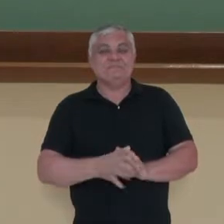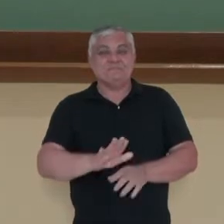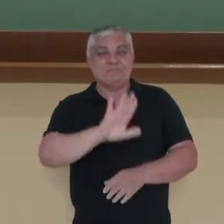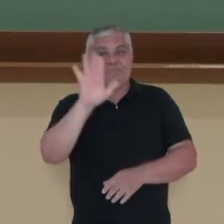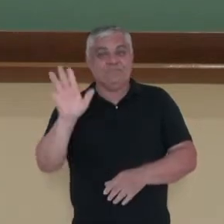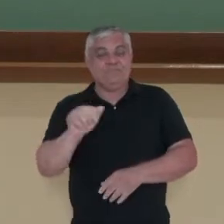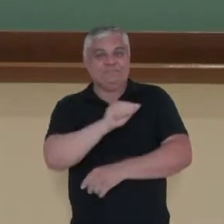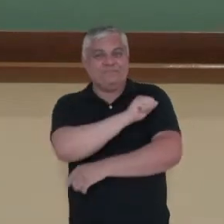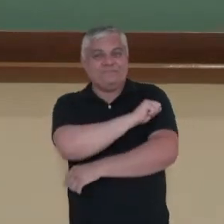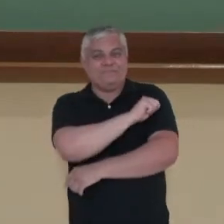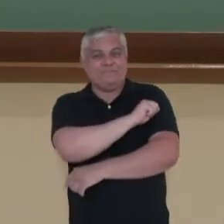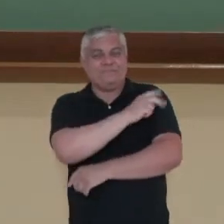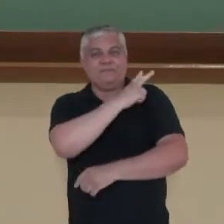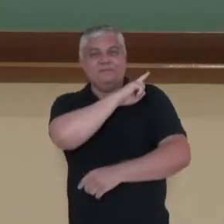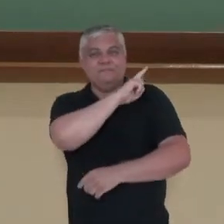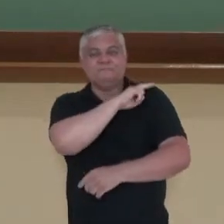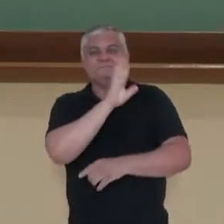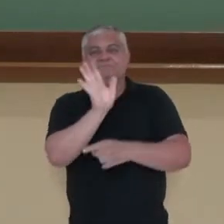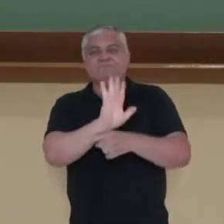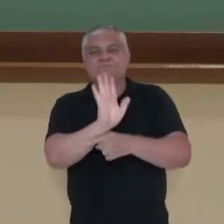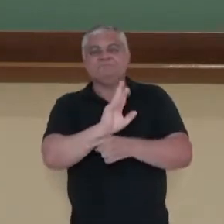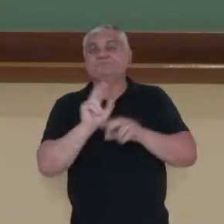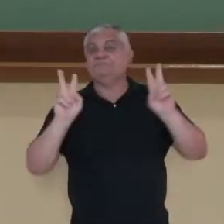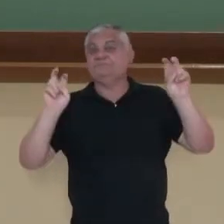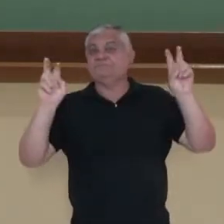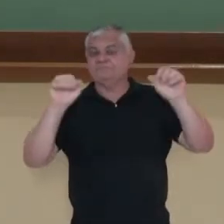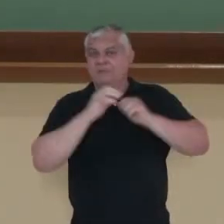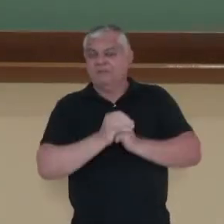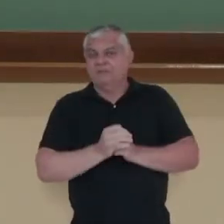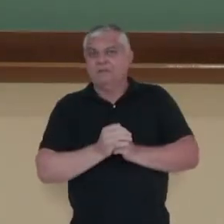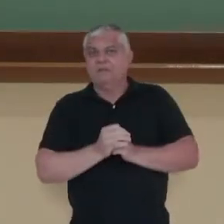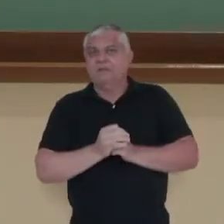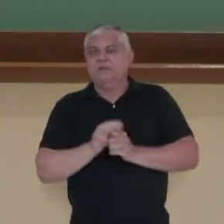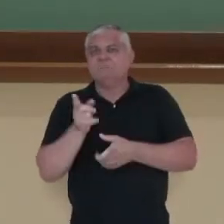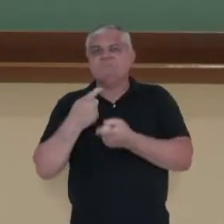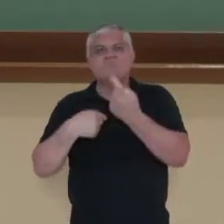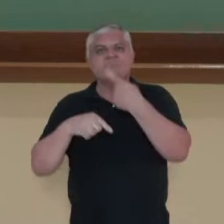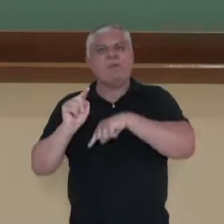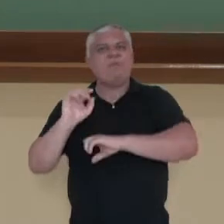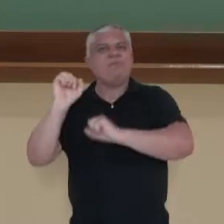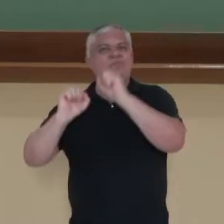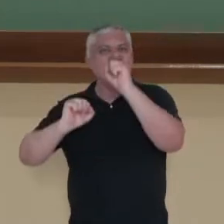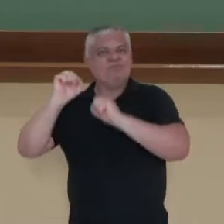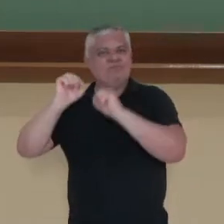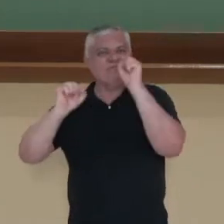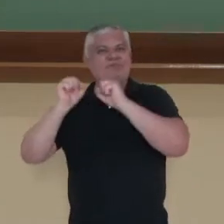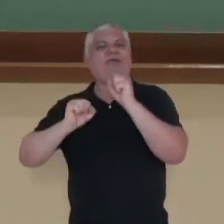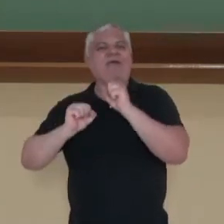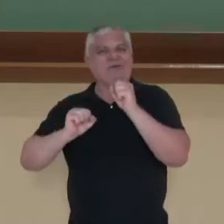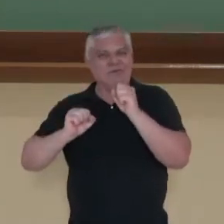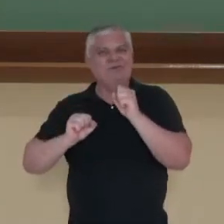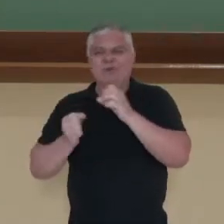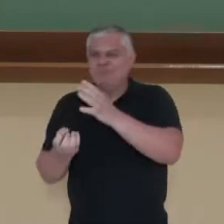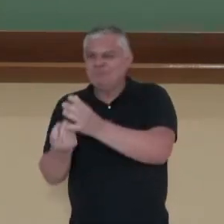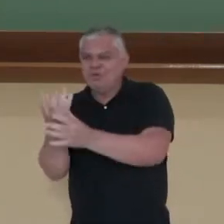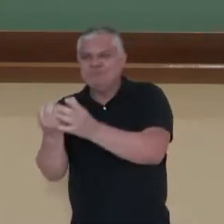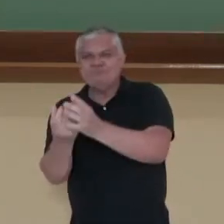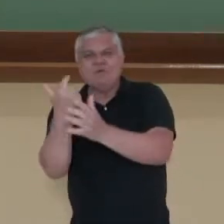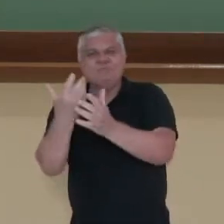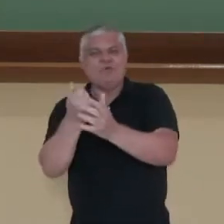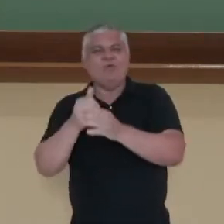Olá, estudantes da segunda série. Neste vídeo, vamos falar sobre Revolução Industrial Inglesa, né? Esse movimento